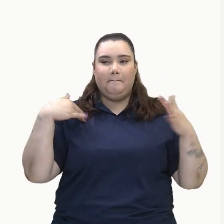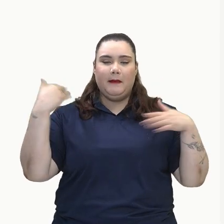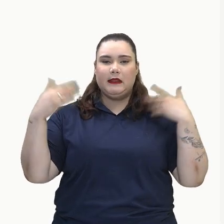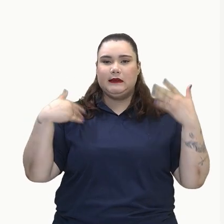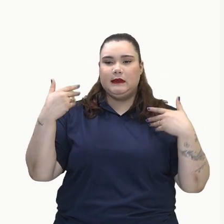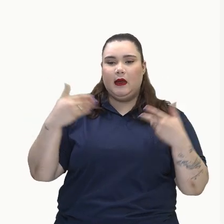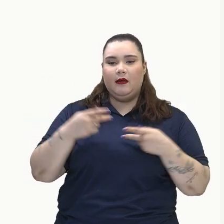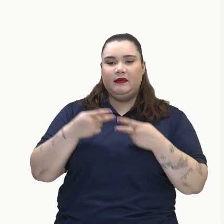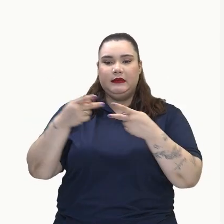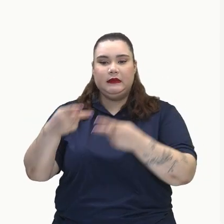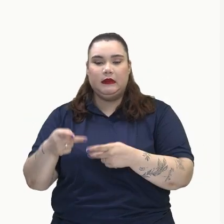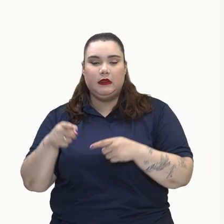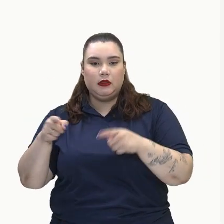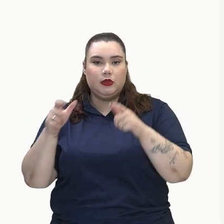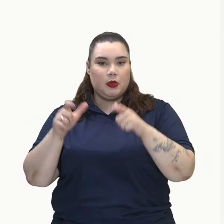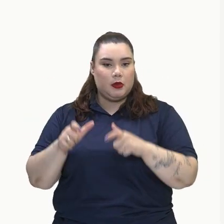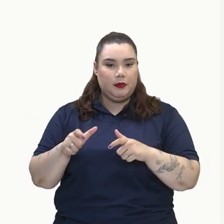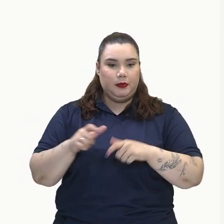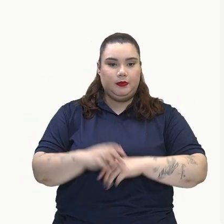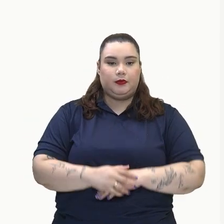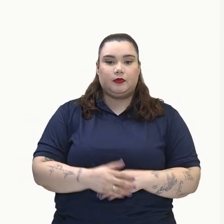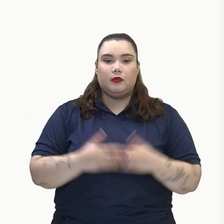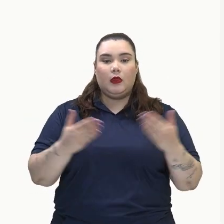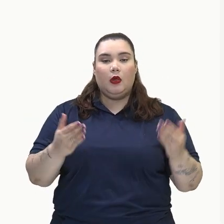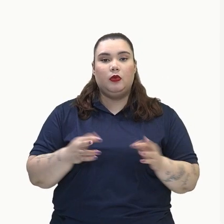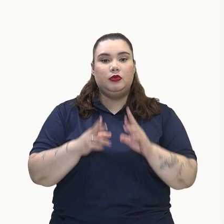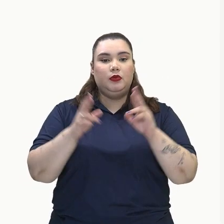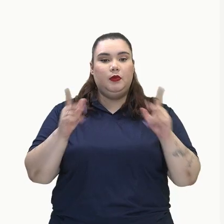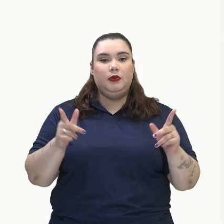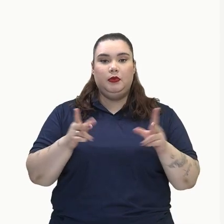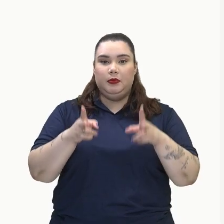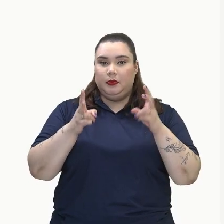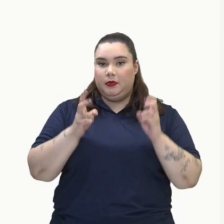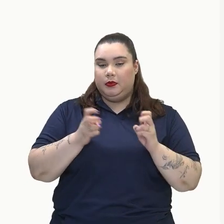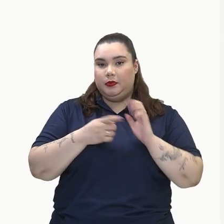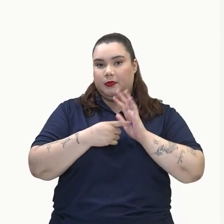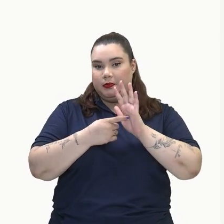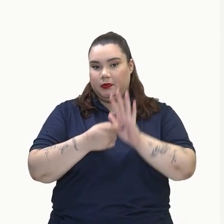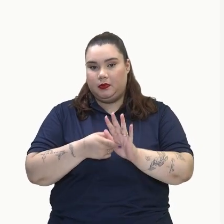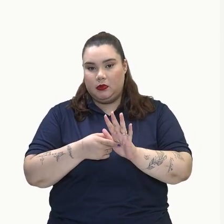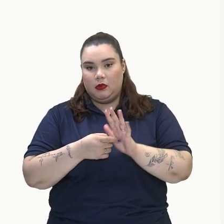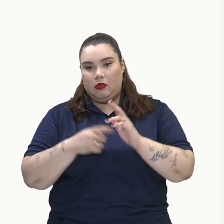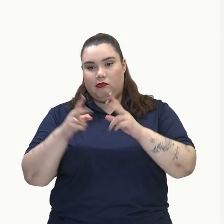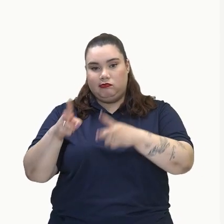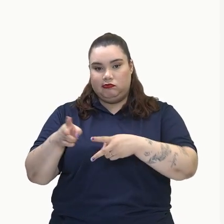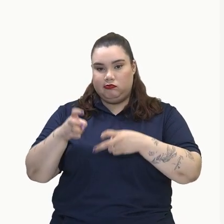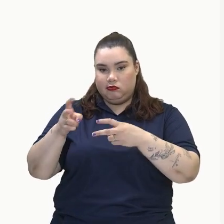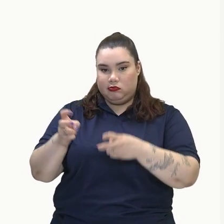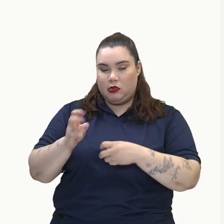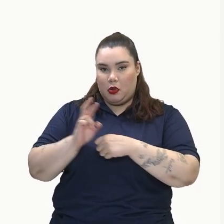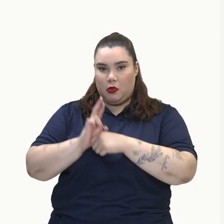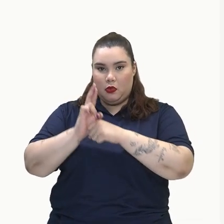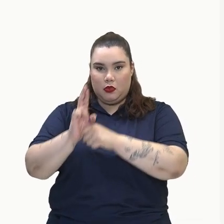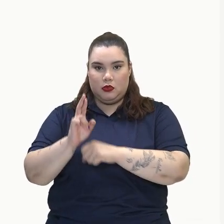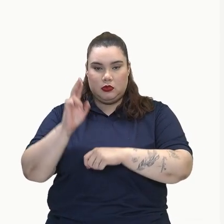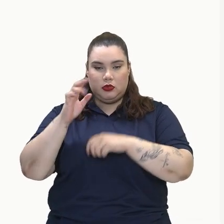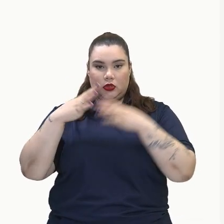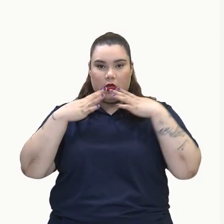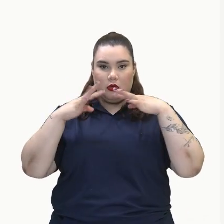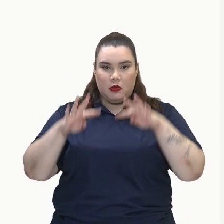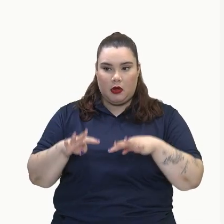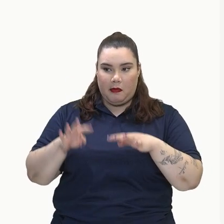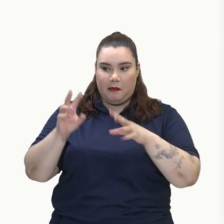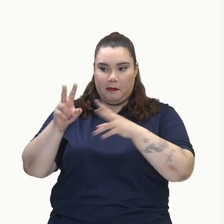local. E a diferença, como eu coloquei para vocês, a extração e a comercialização de recursos